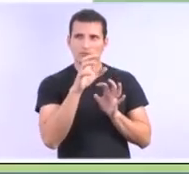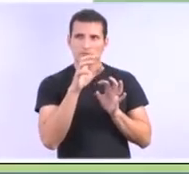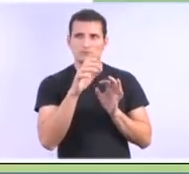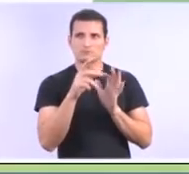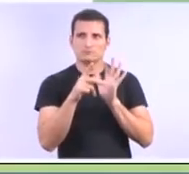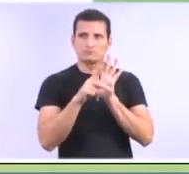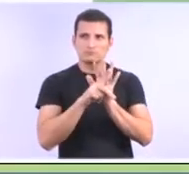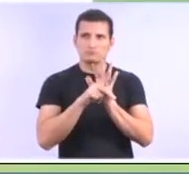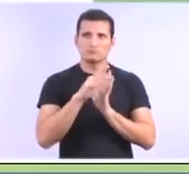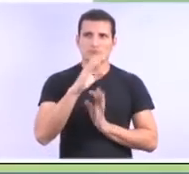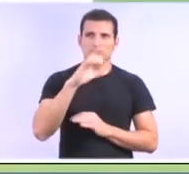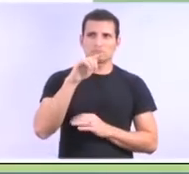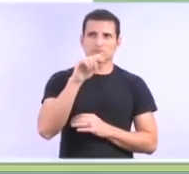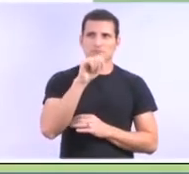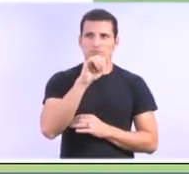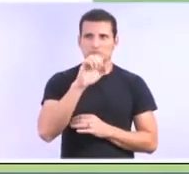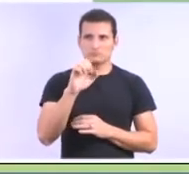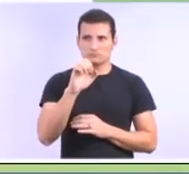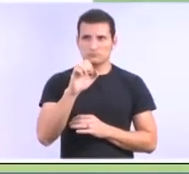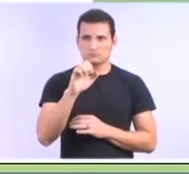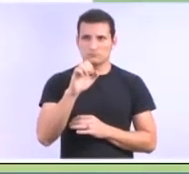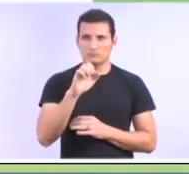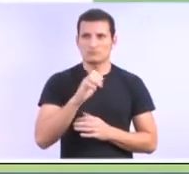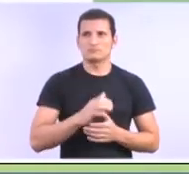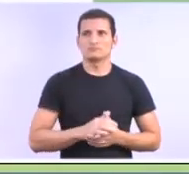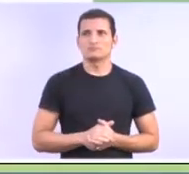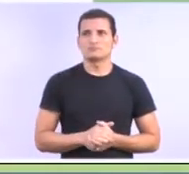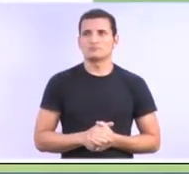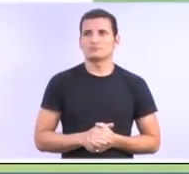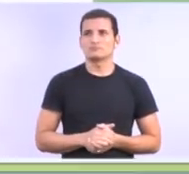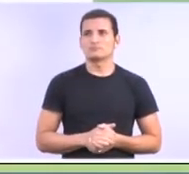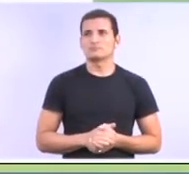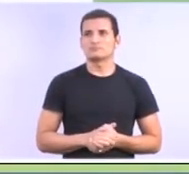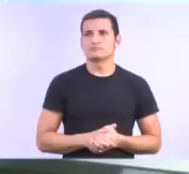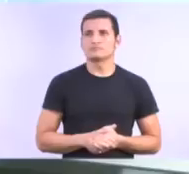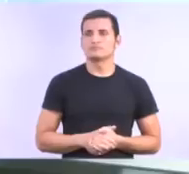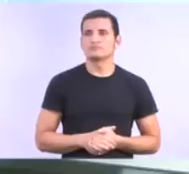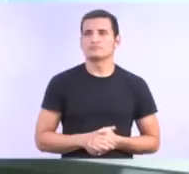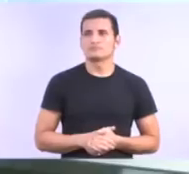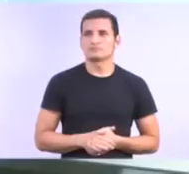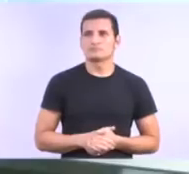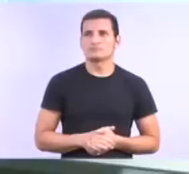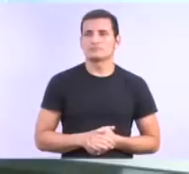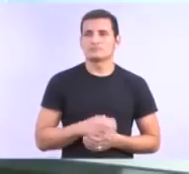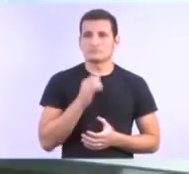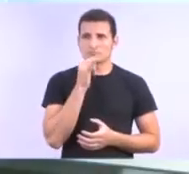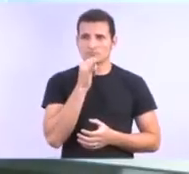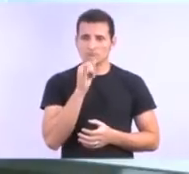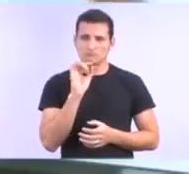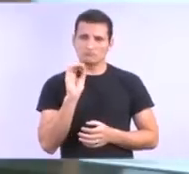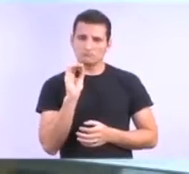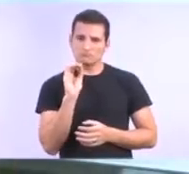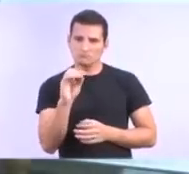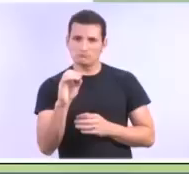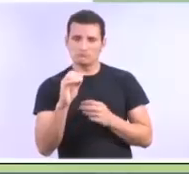classe. Se você não definiu, não tem. Se você colocar alguma coisa aqui a mais, vai dar erro, deixar bem